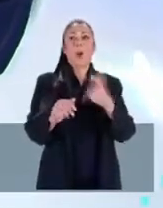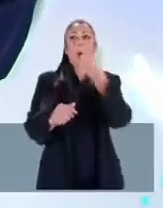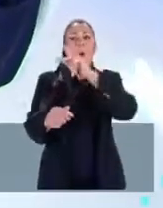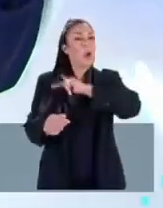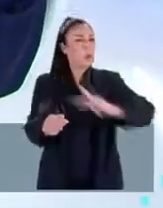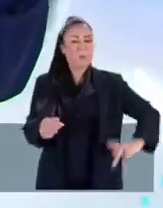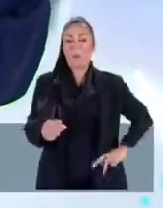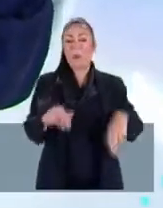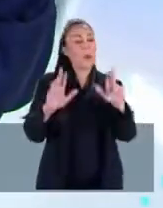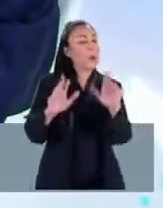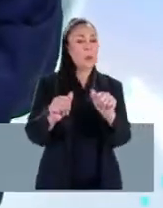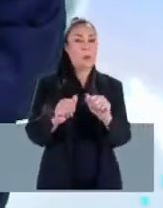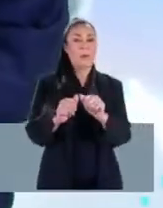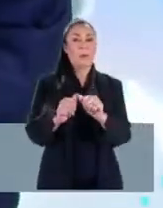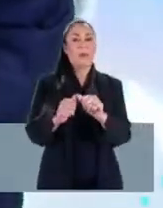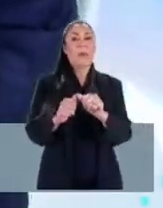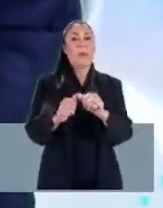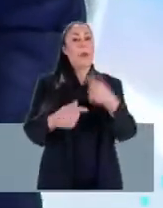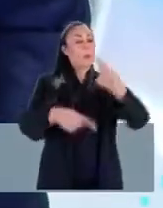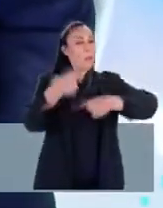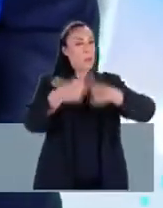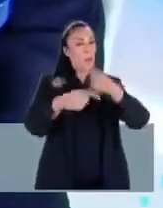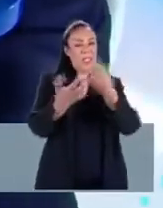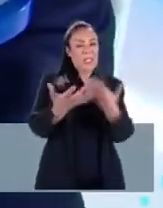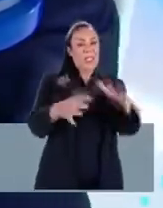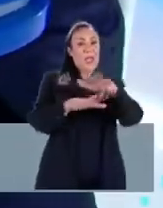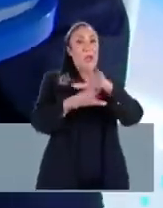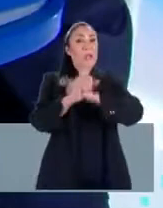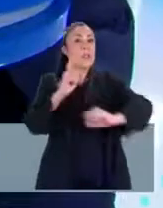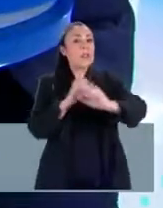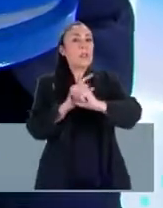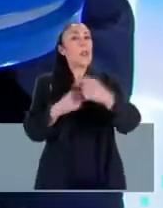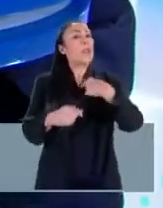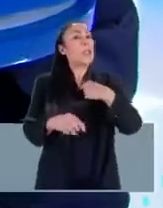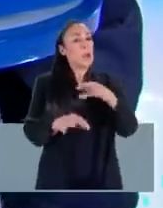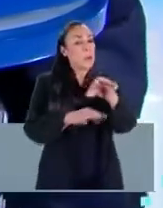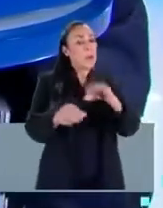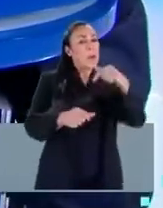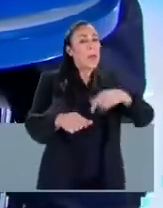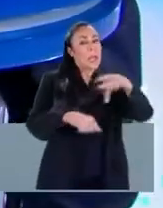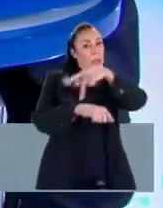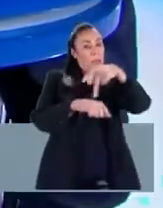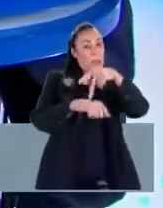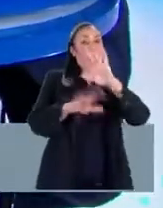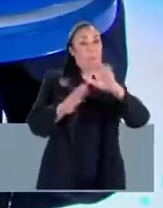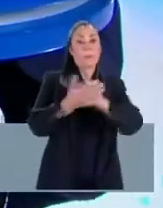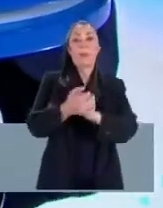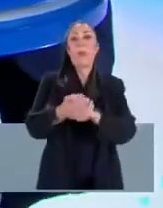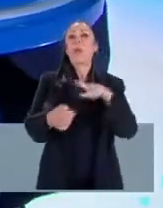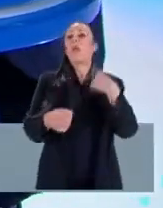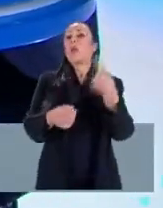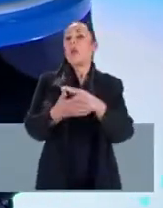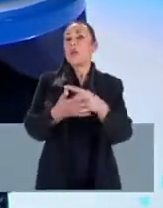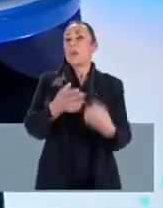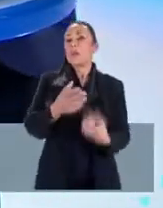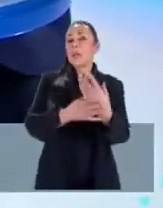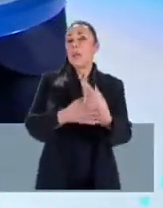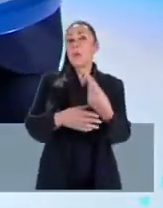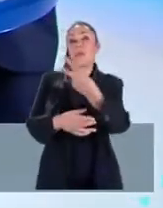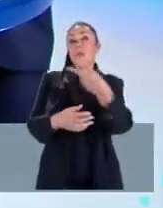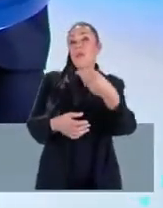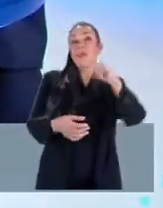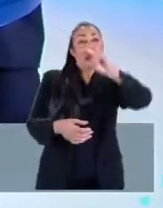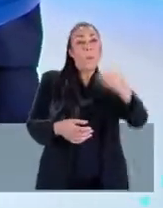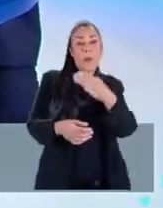da República. Ninguém fez a política de inclusão social que eu fiz nesse país. Ora, nós geramos 22 milhões de